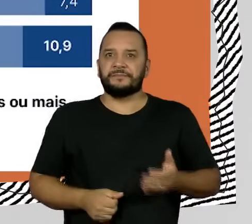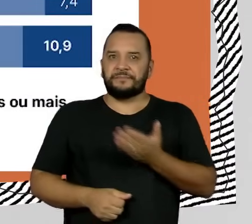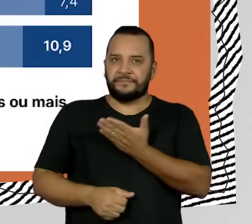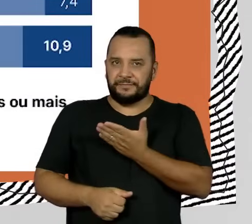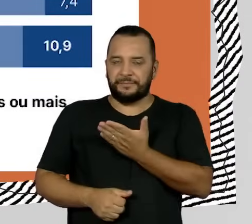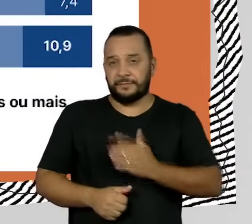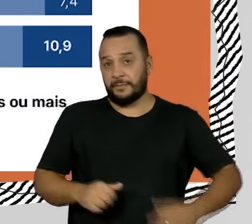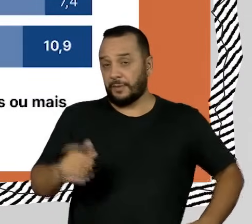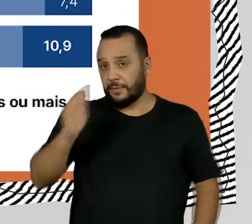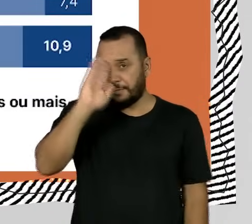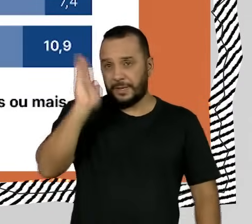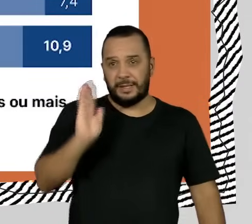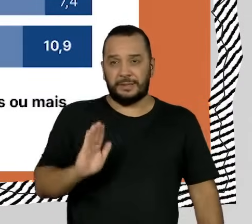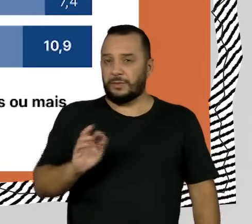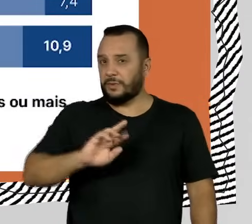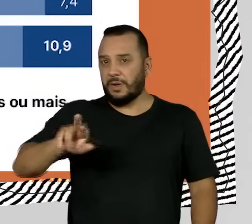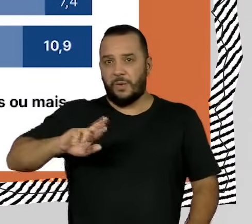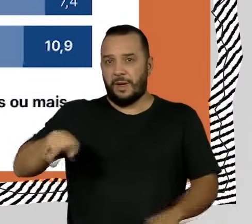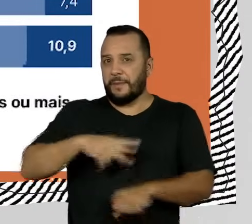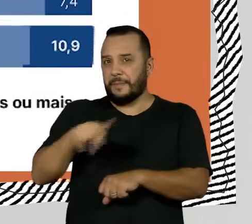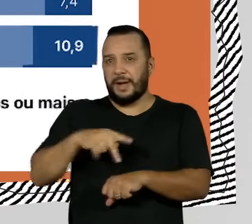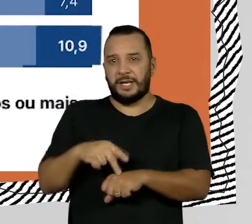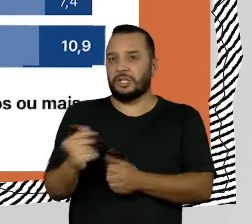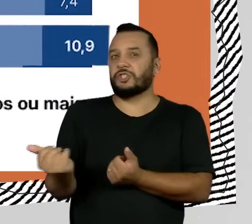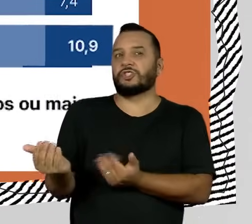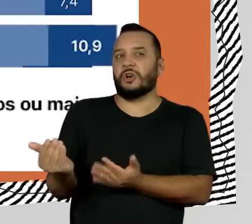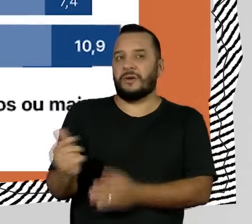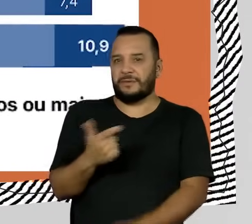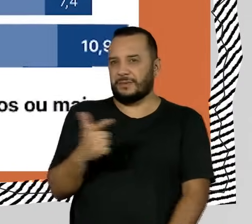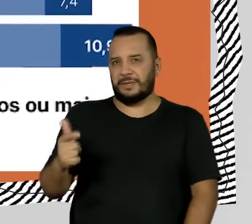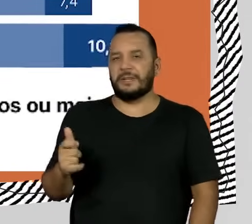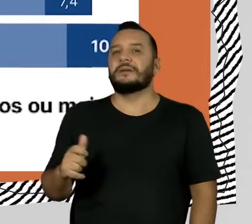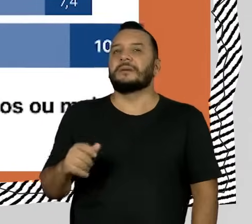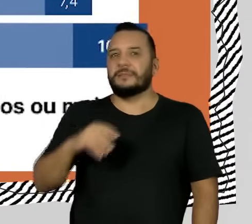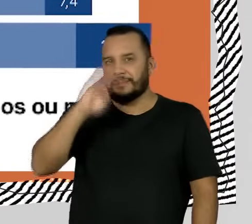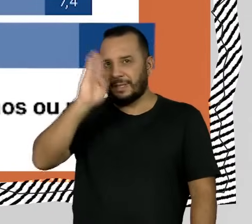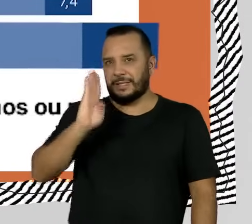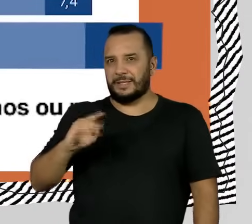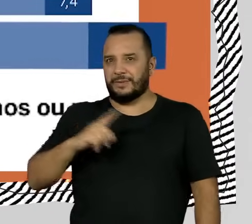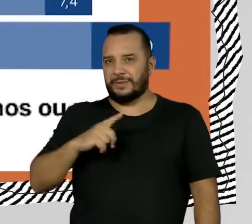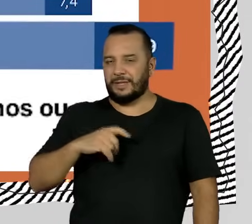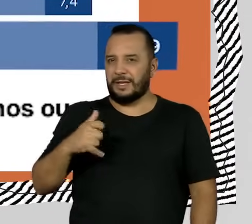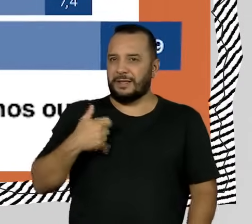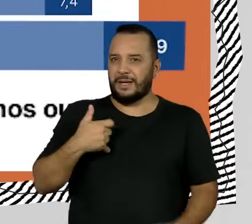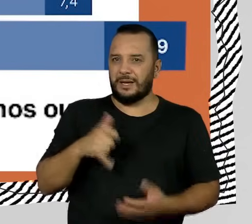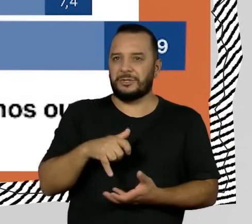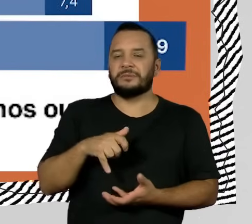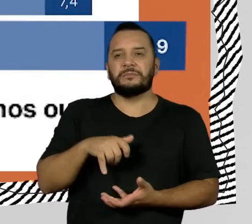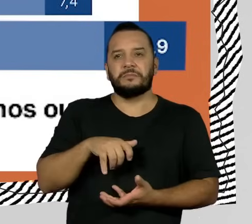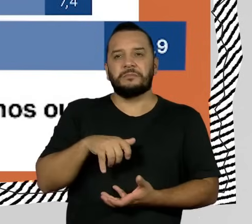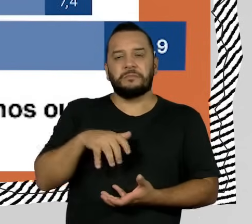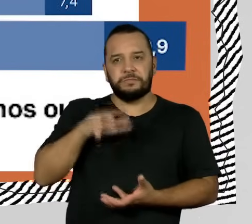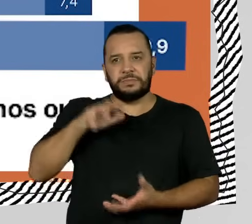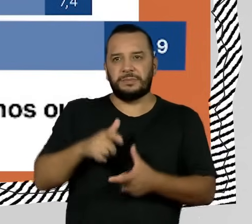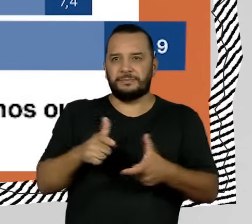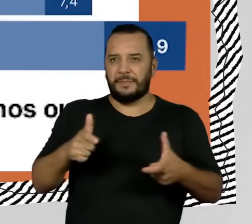que isso é um ponto que temos que colocar aqui. O Brasil está envelhecendo. Então, o Brasil tem hoje